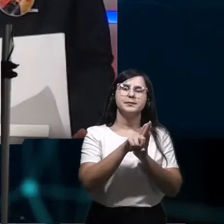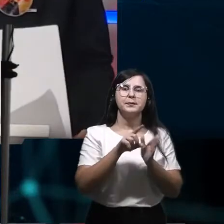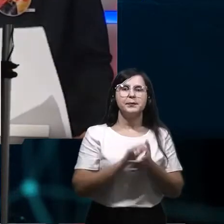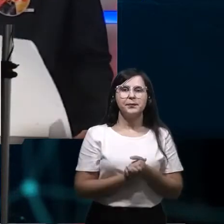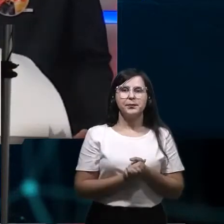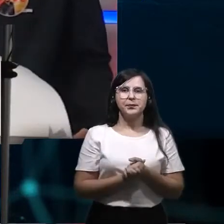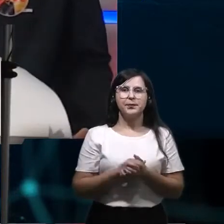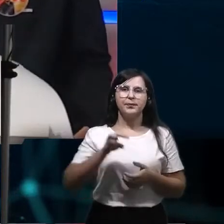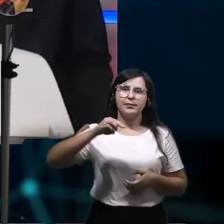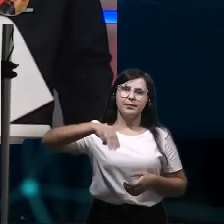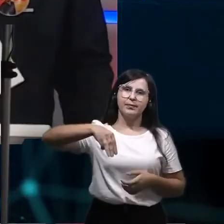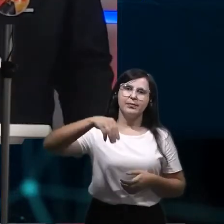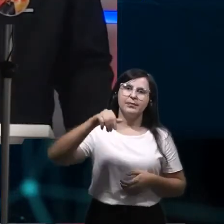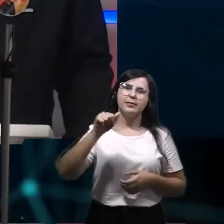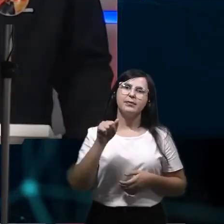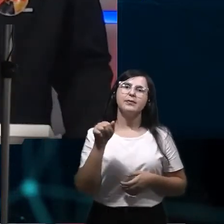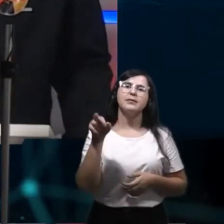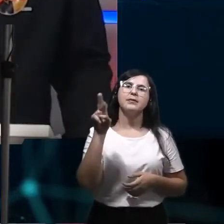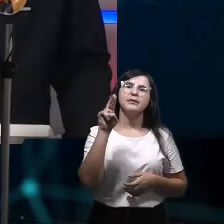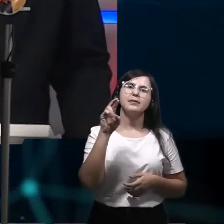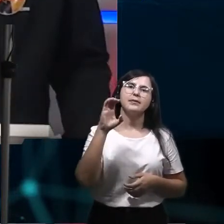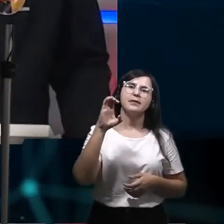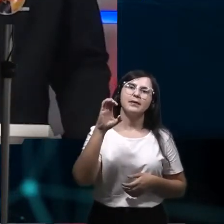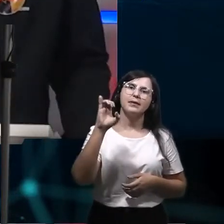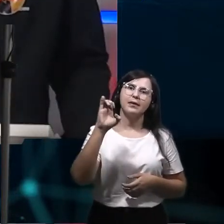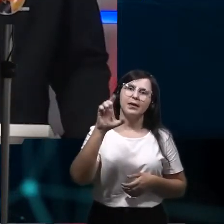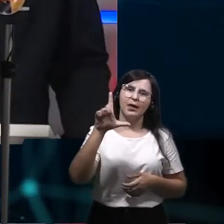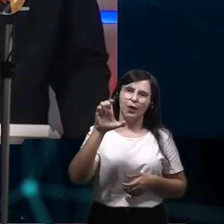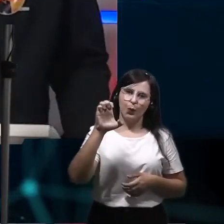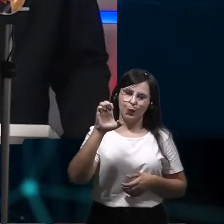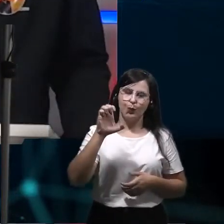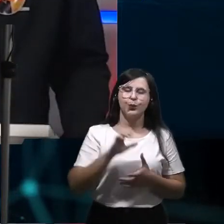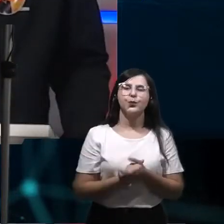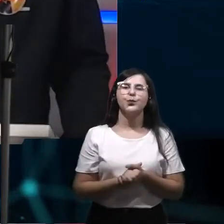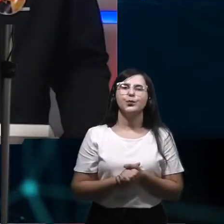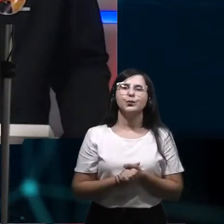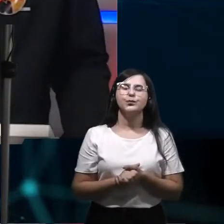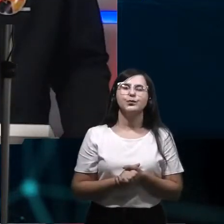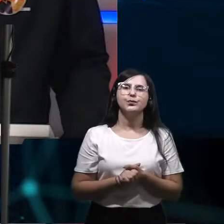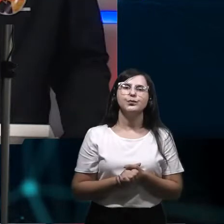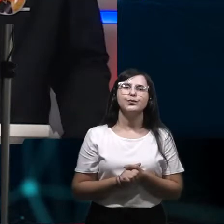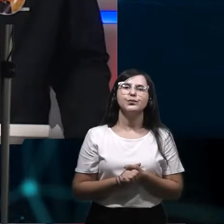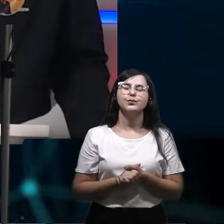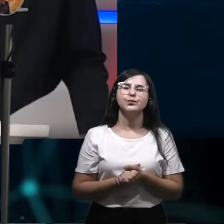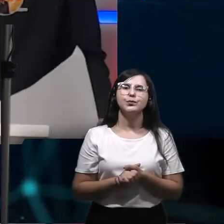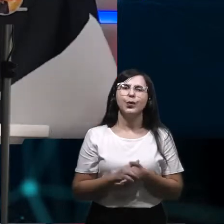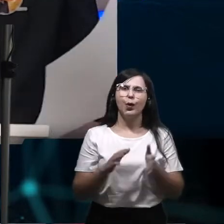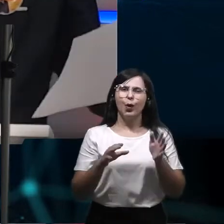Maciel, no plano de governo